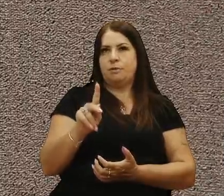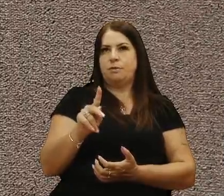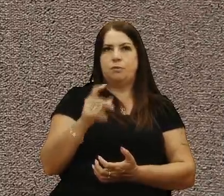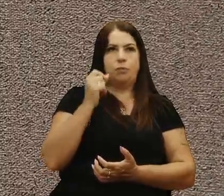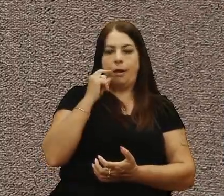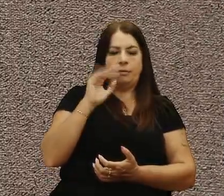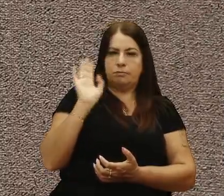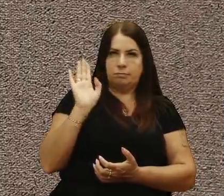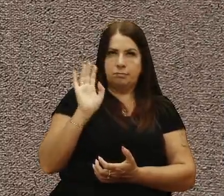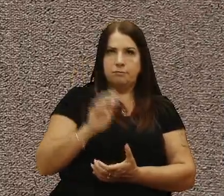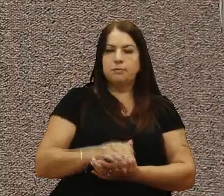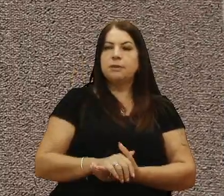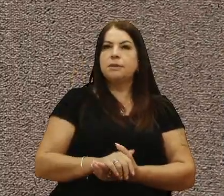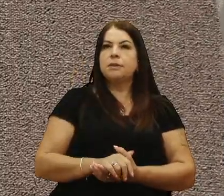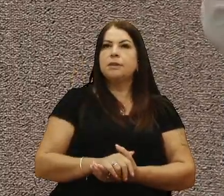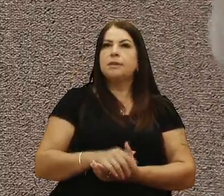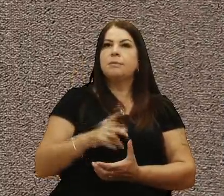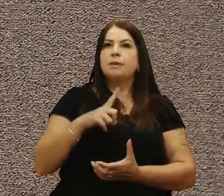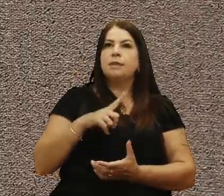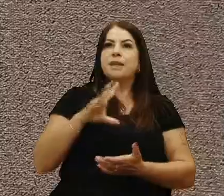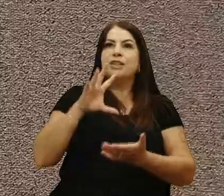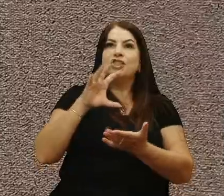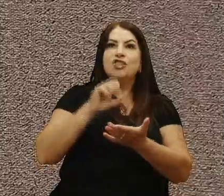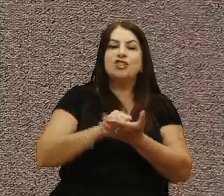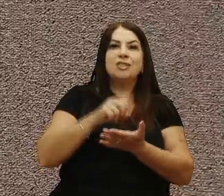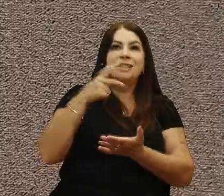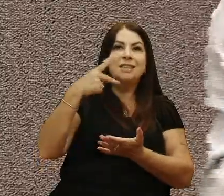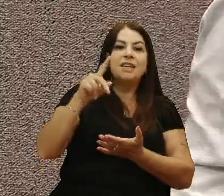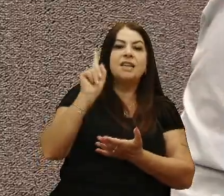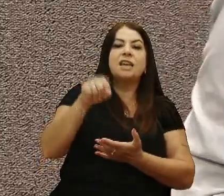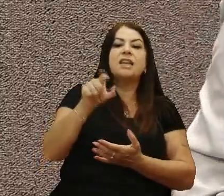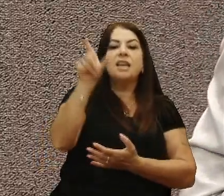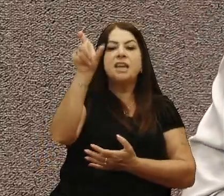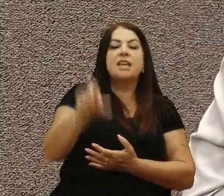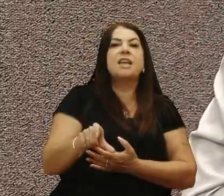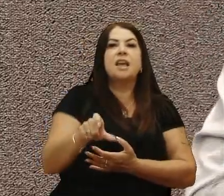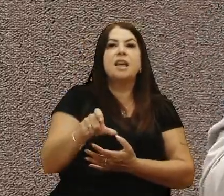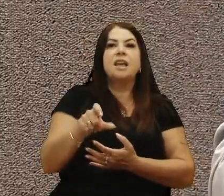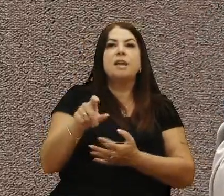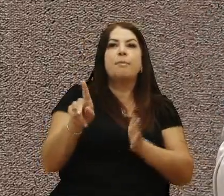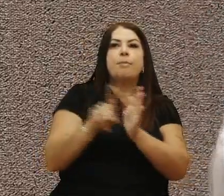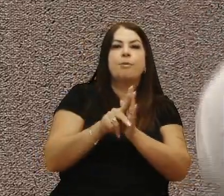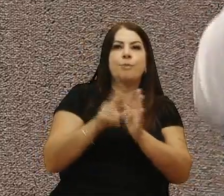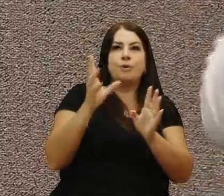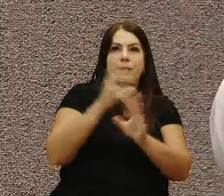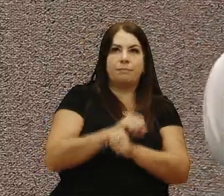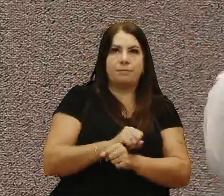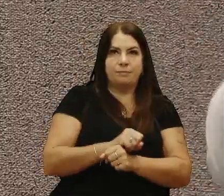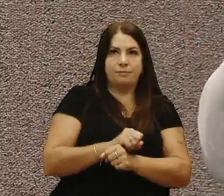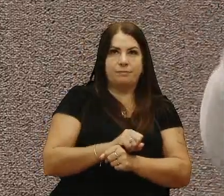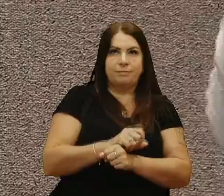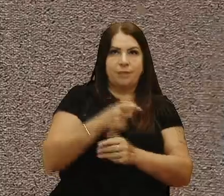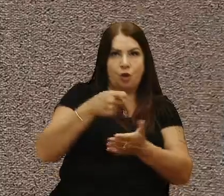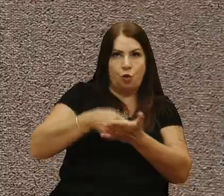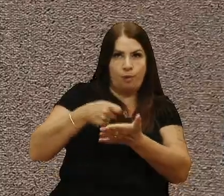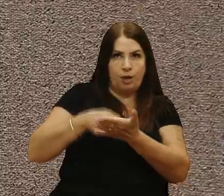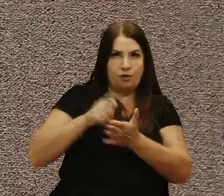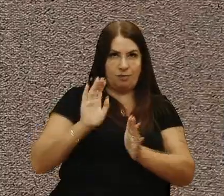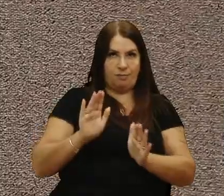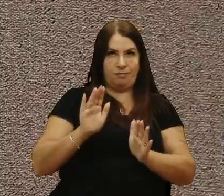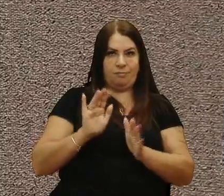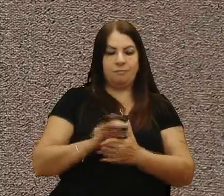seja, para que esteja no registro dele de quem é aquele animal. Isso deveria ser